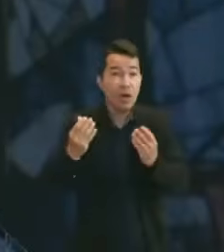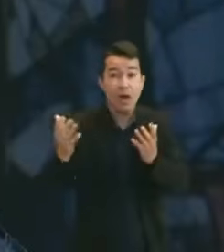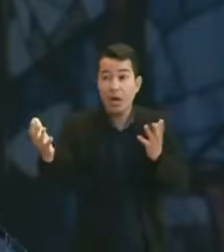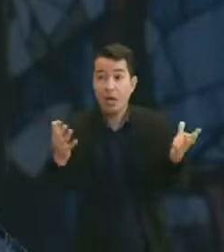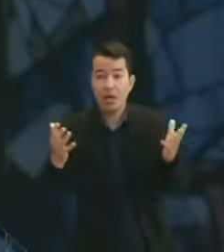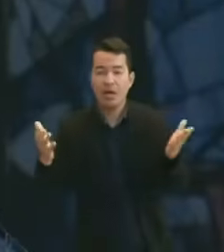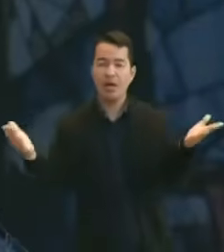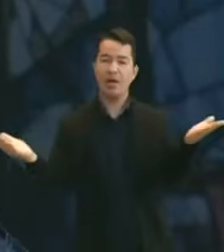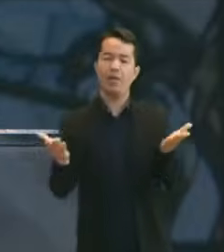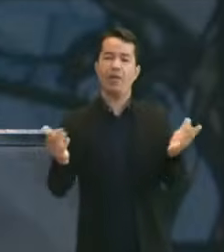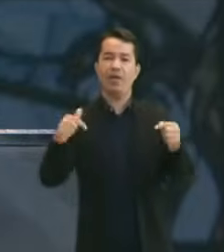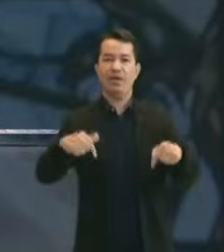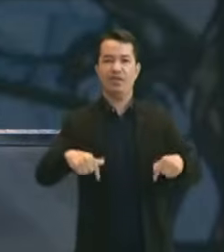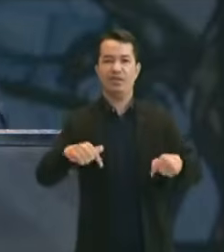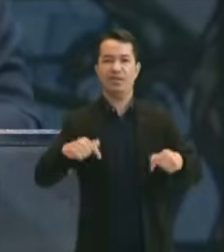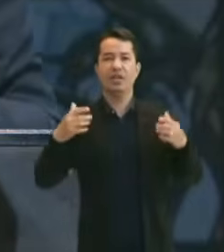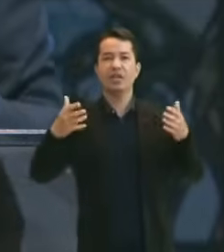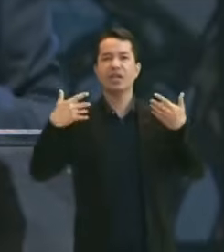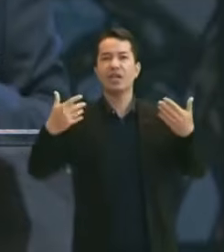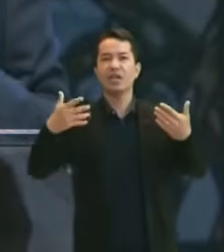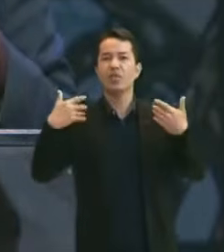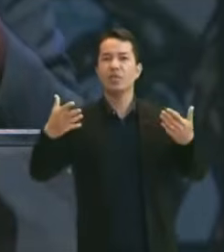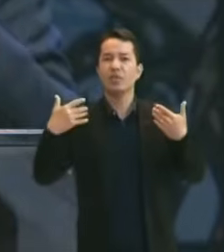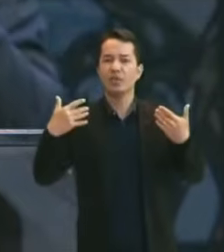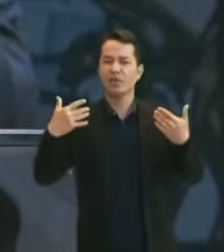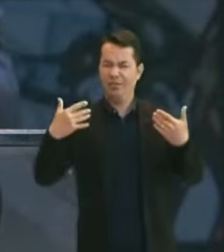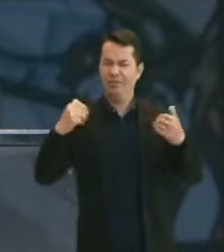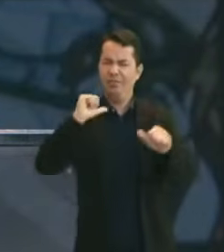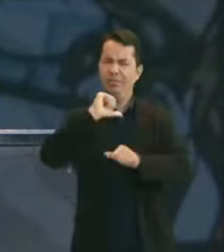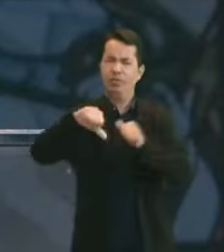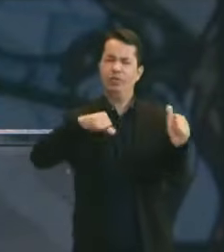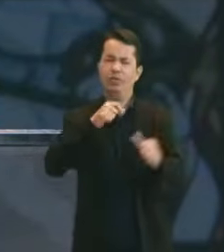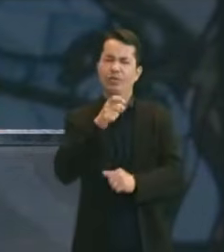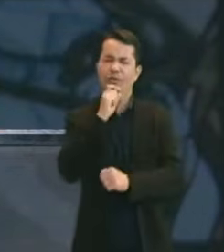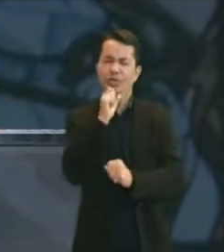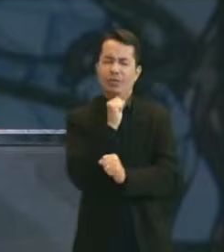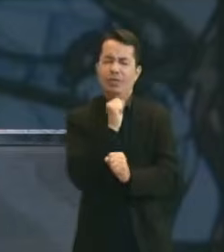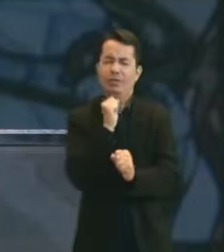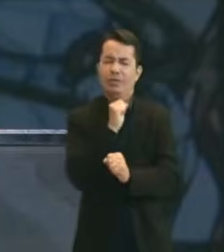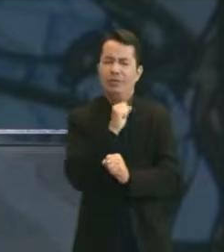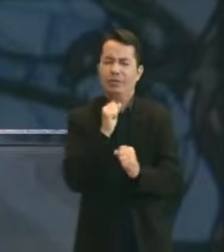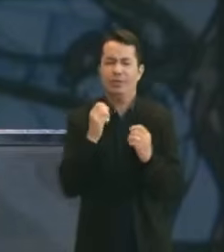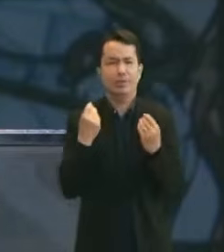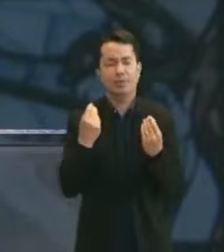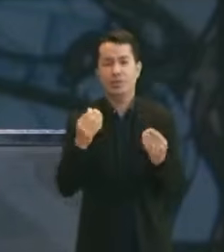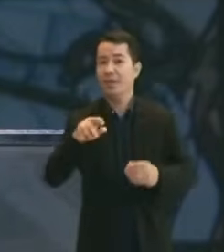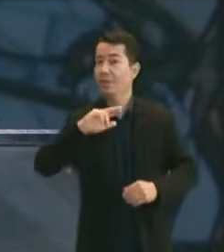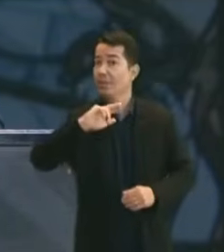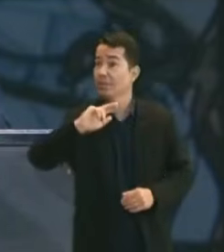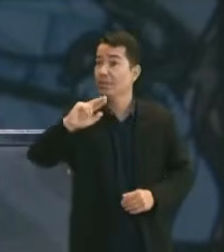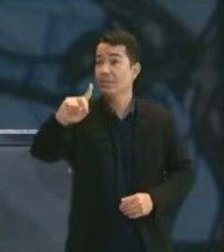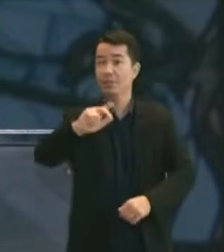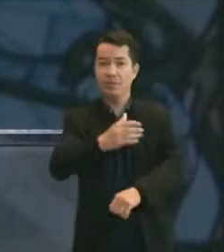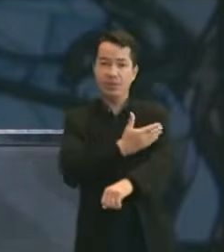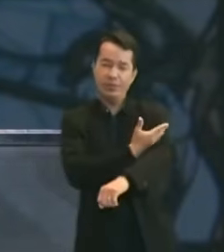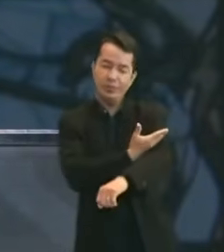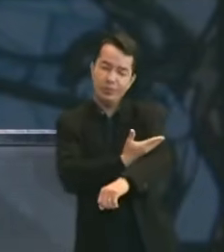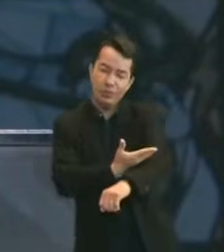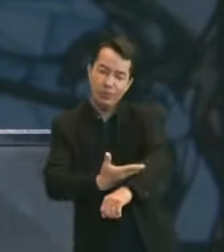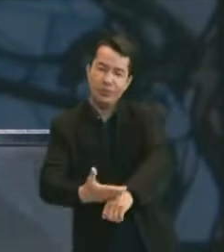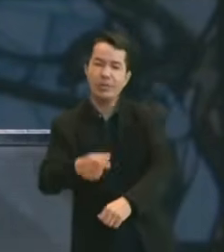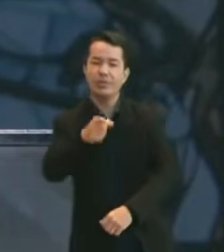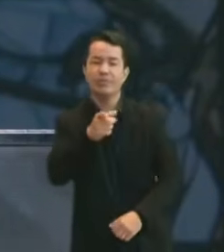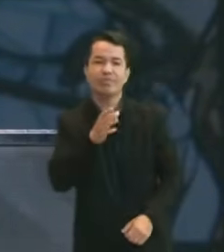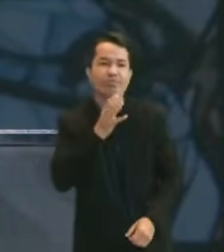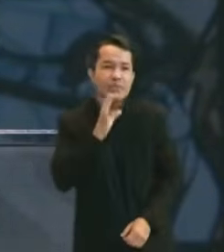né? Está bem diferente esse ano. Então, você vê como é diferente, como é difícil de se acostumar num ambiente que você não